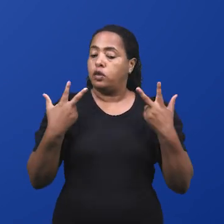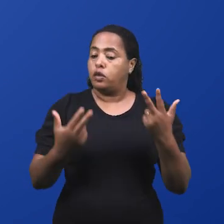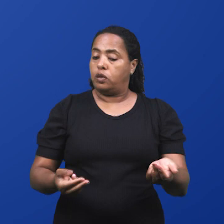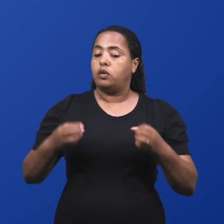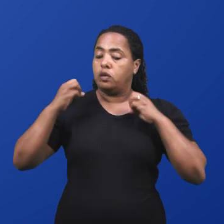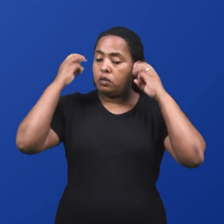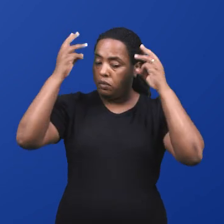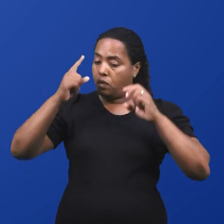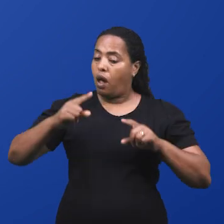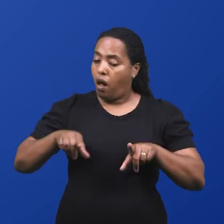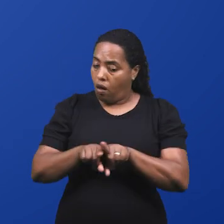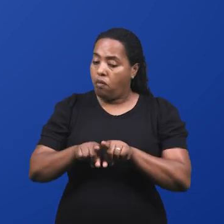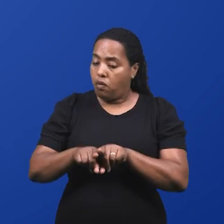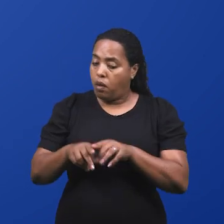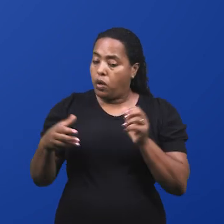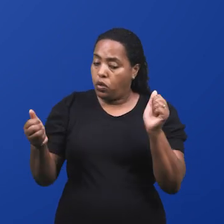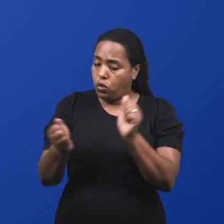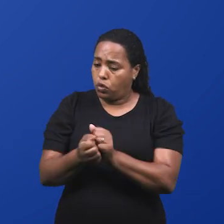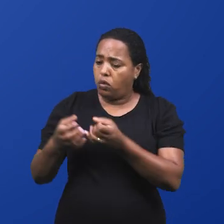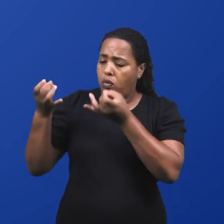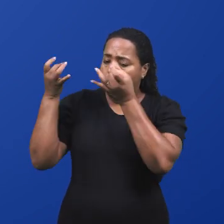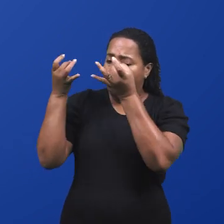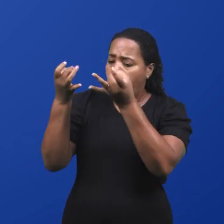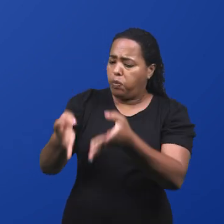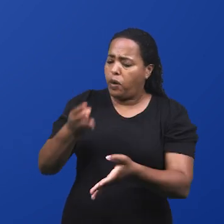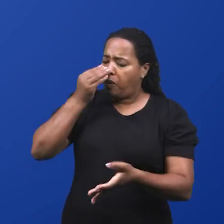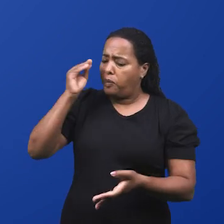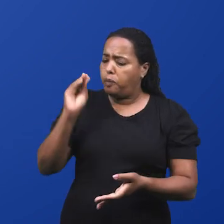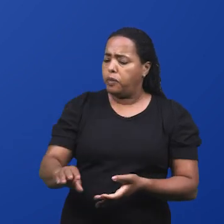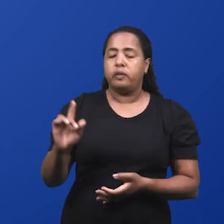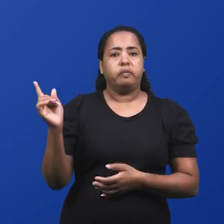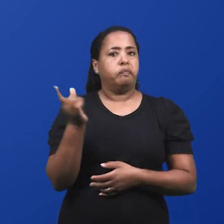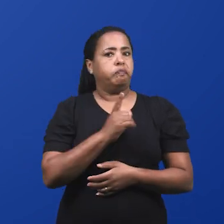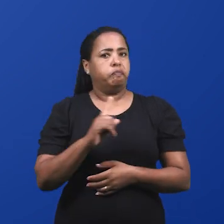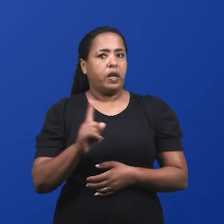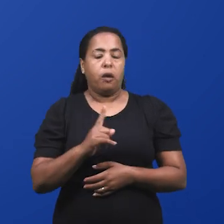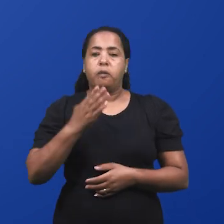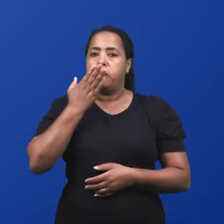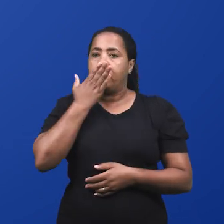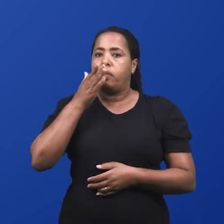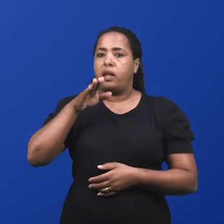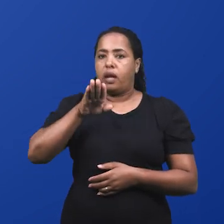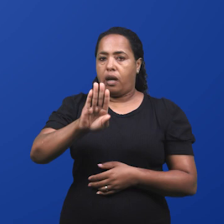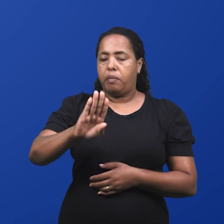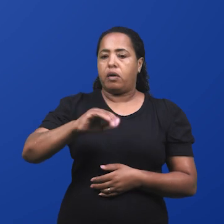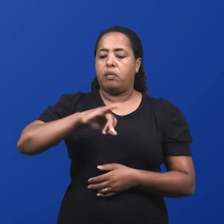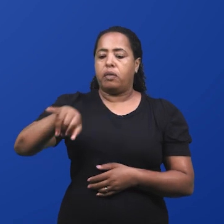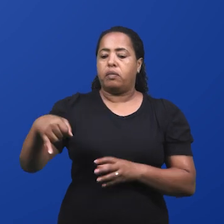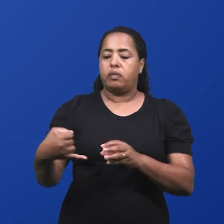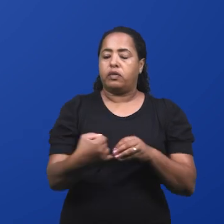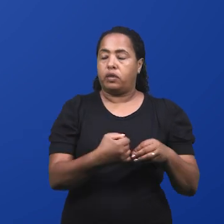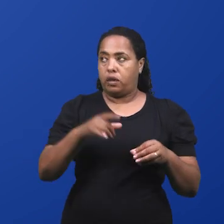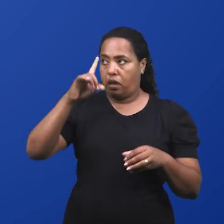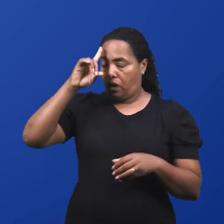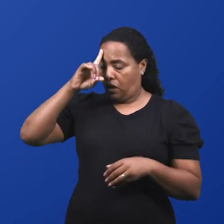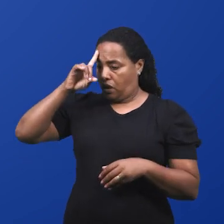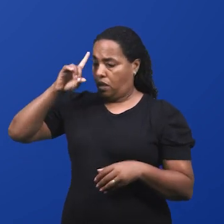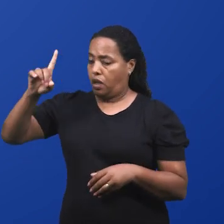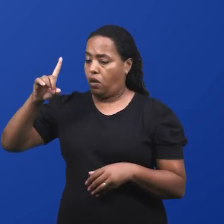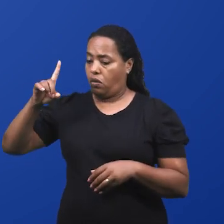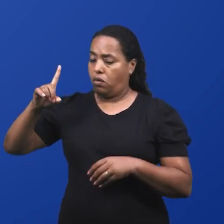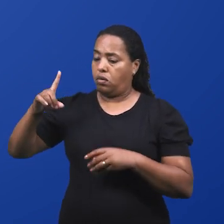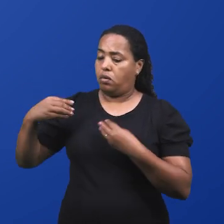como fui com Moisés, assim serei contigo, não te deixarei nem te desampararei. A promessa fundamental que Deus fez a Josué